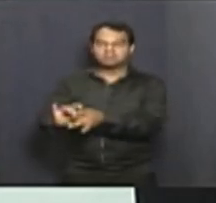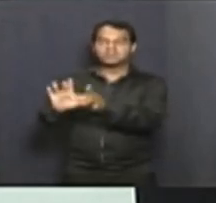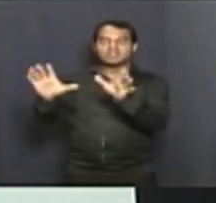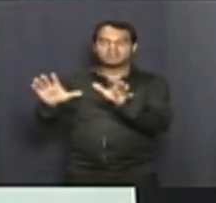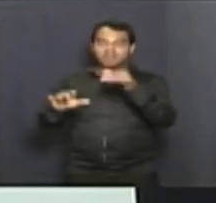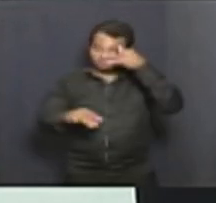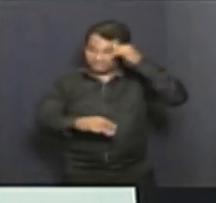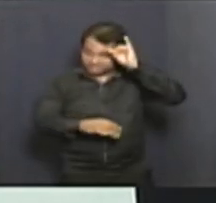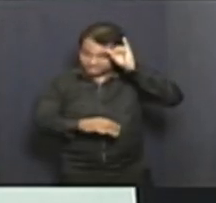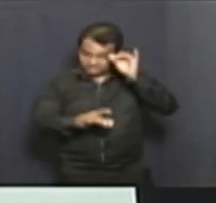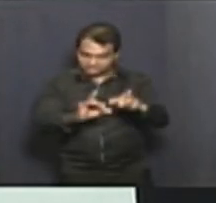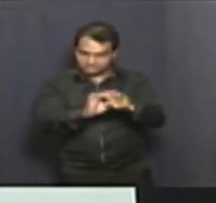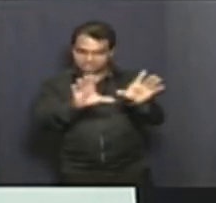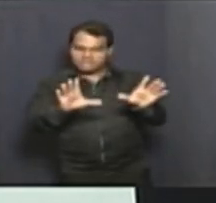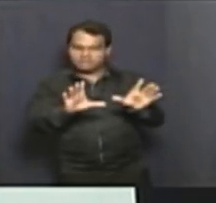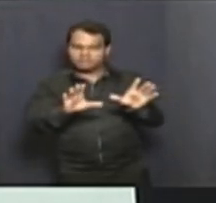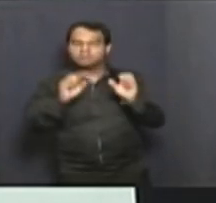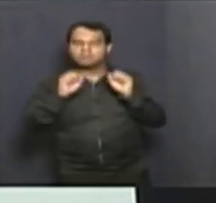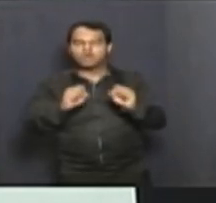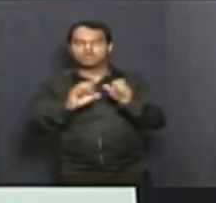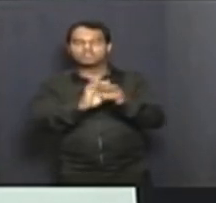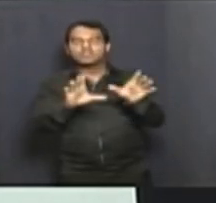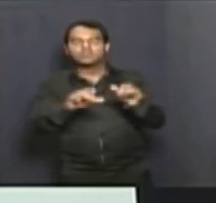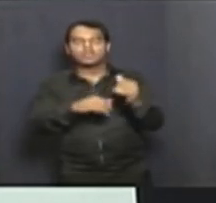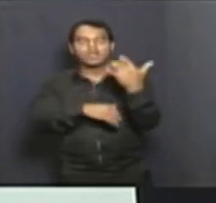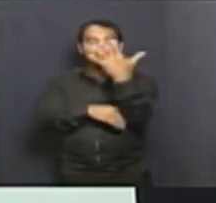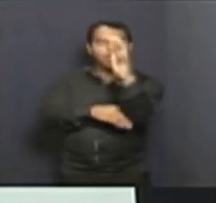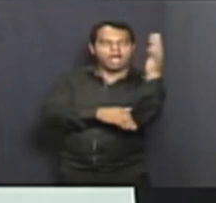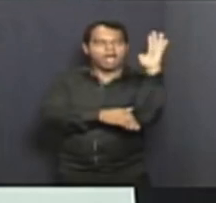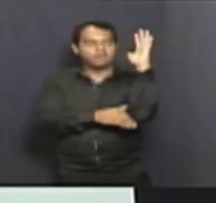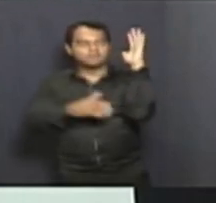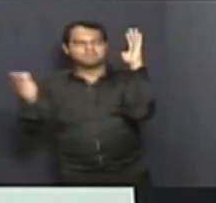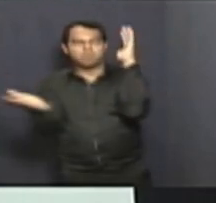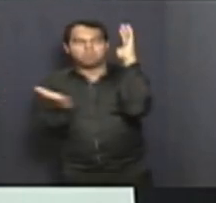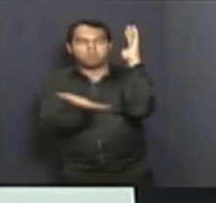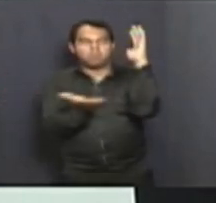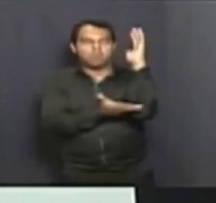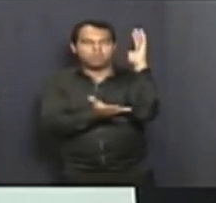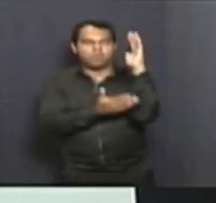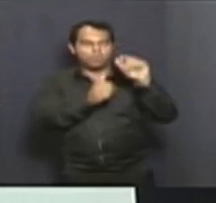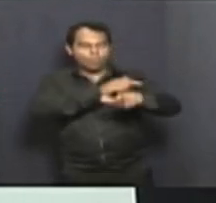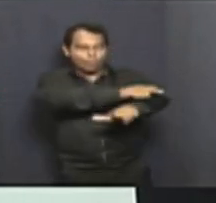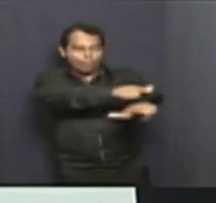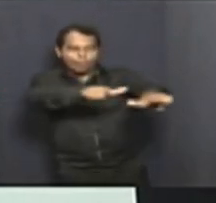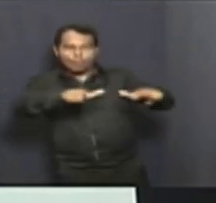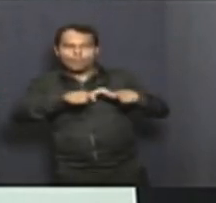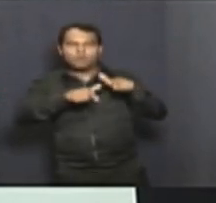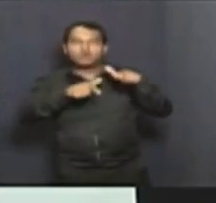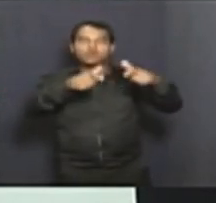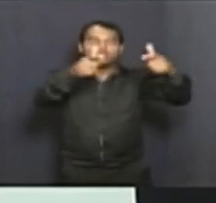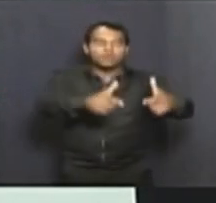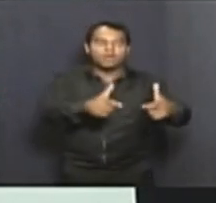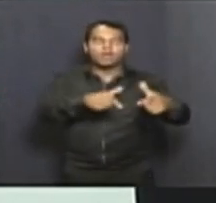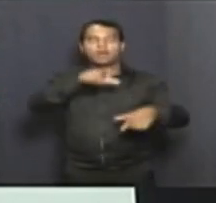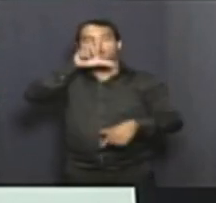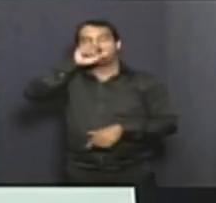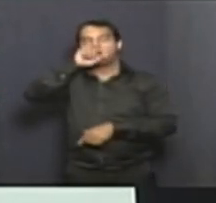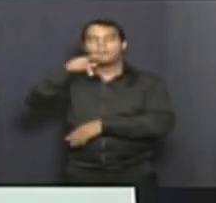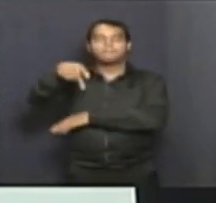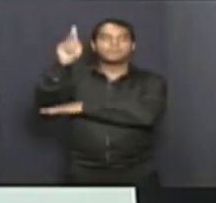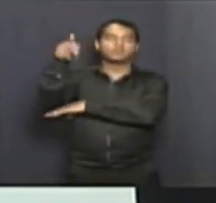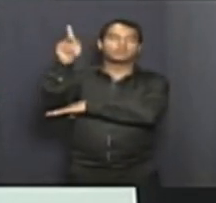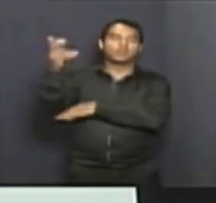fazenda fosse autorizado em pleno pantanal em pleno pantanal o que é um absurdo é